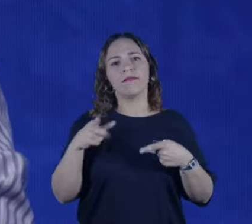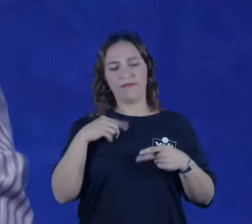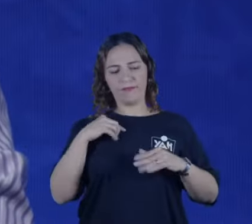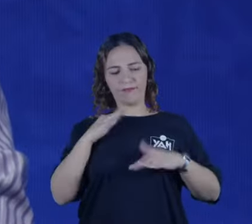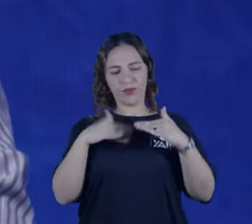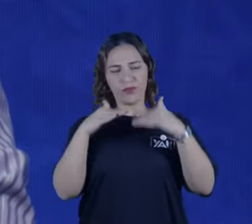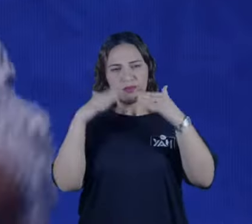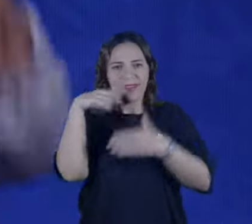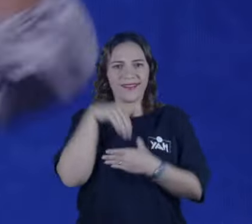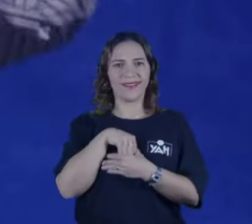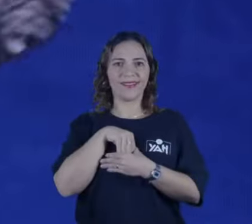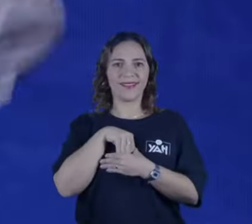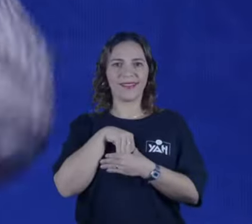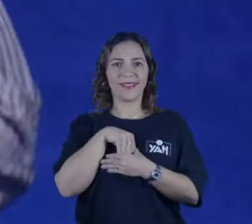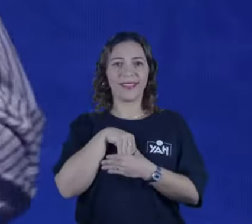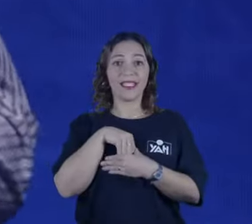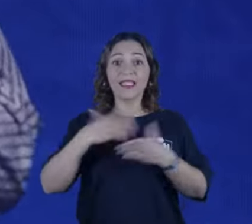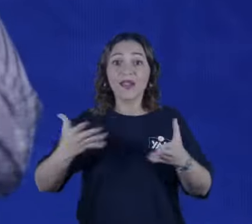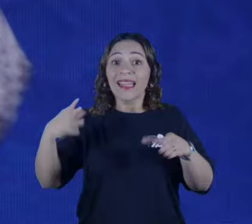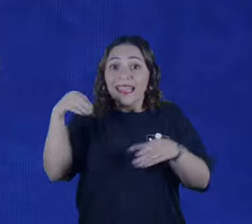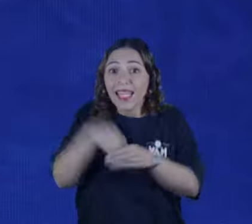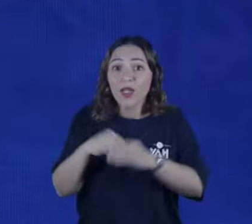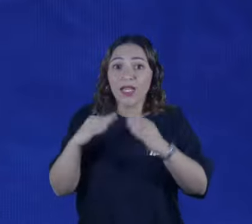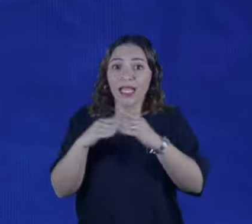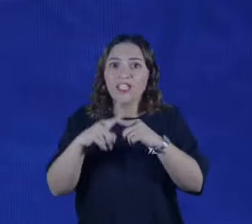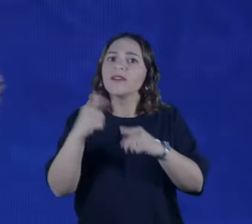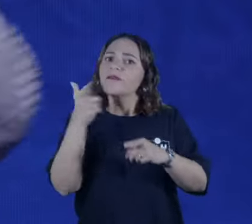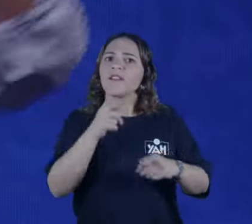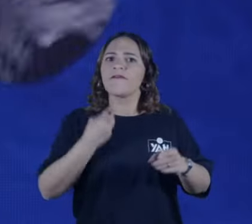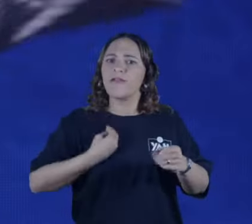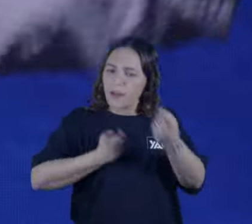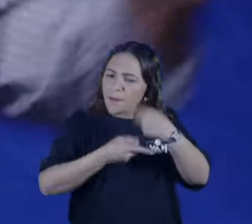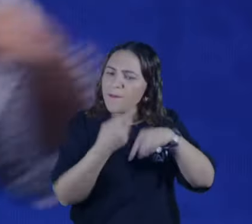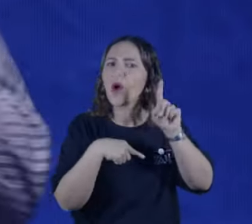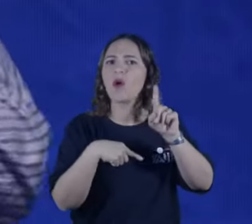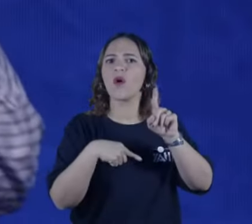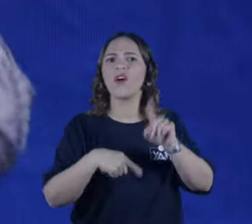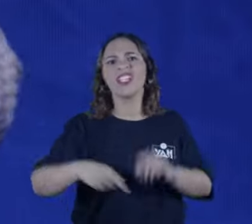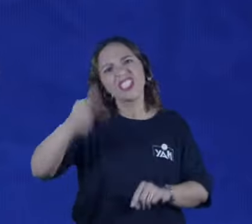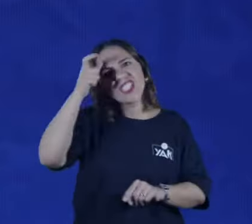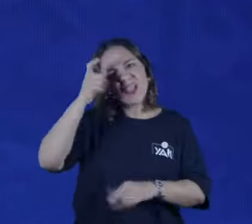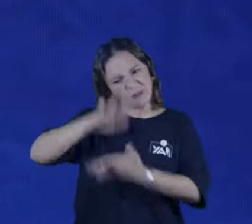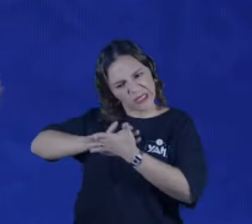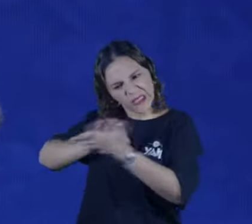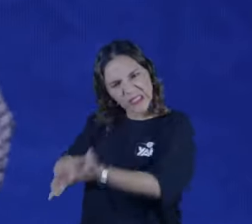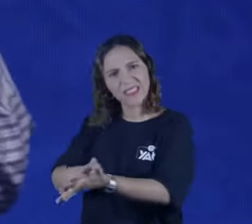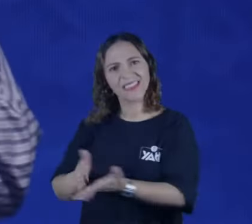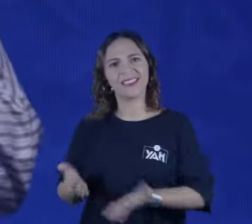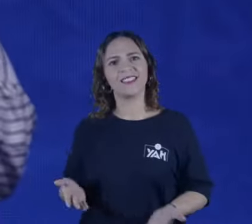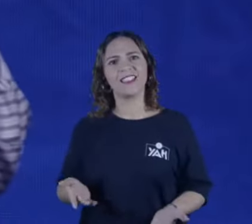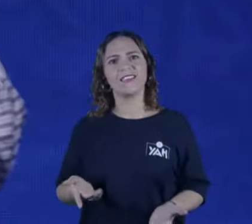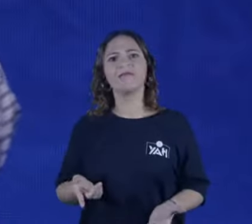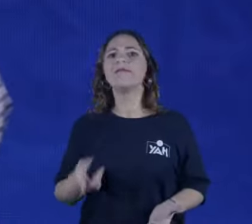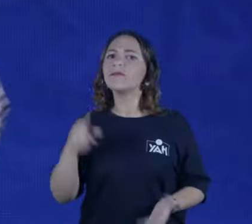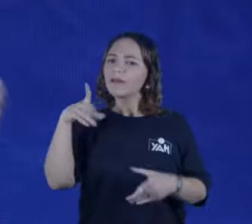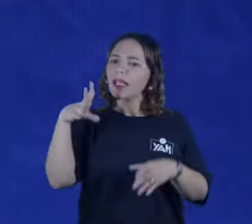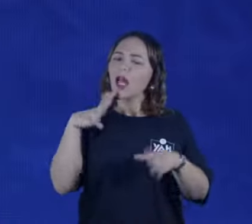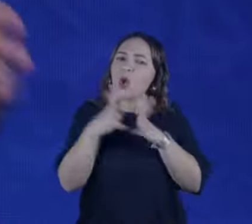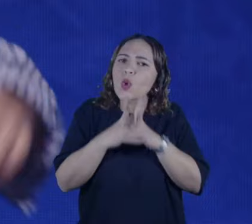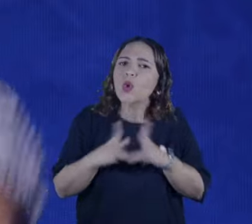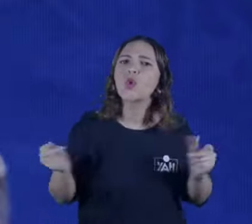própria. É na igreja que você cresce. É na igreja que você vence o diabo. É na igreja que você é